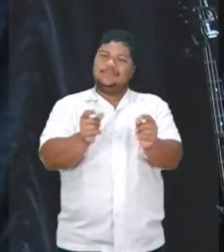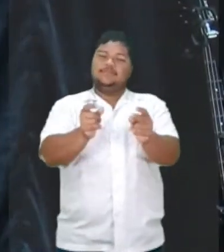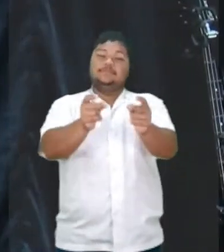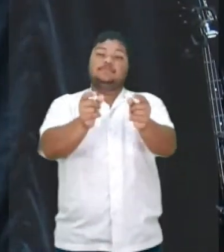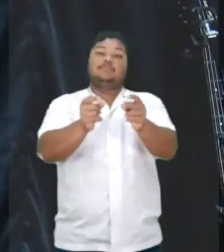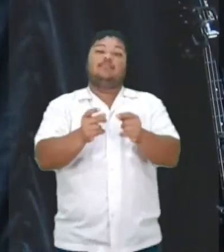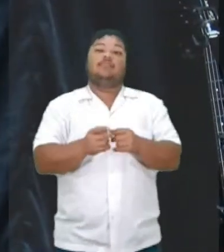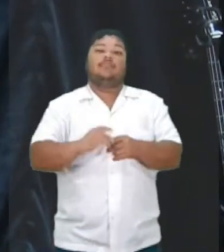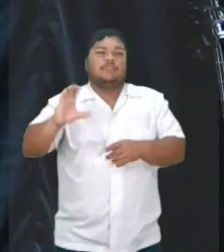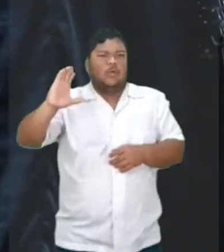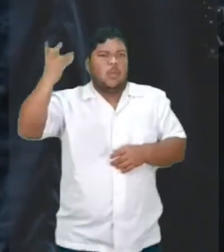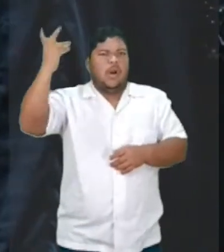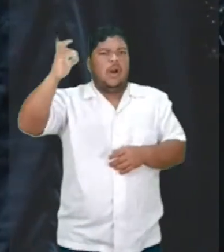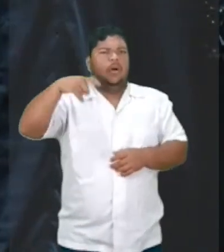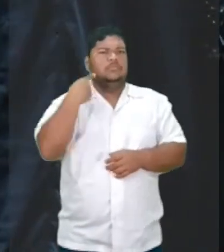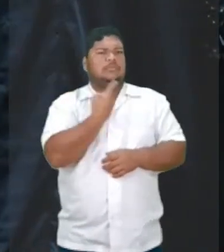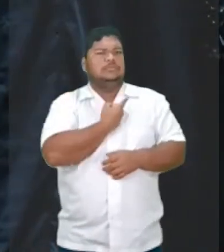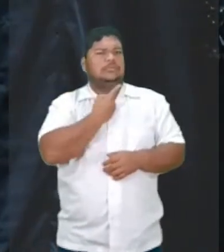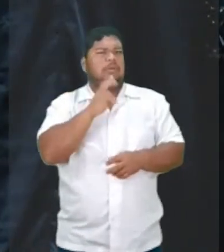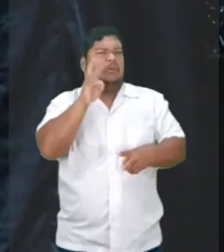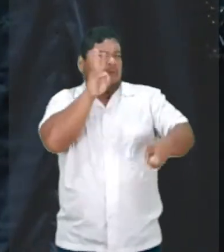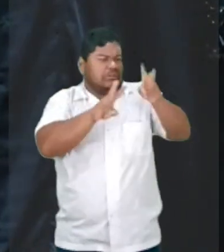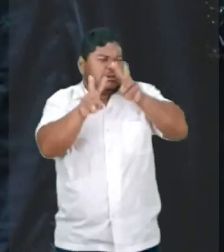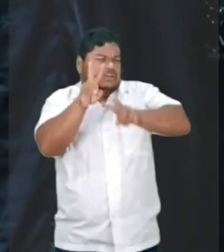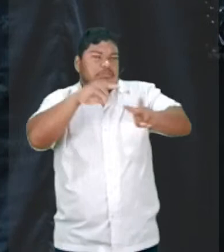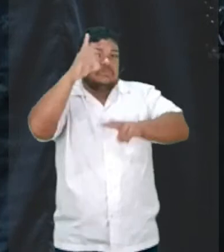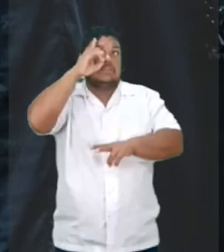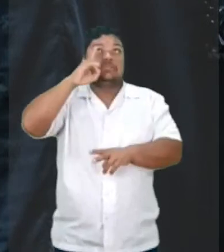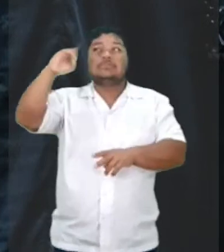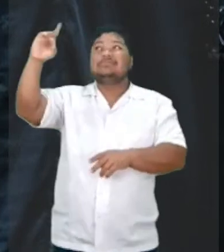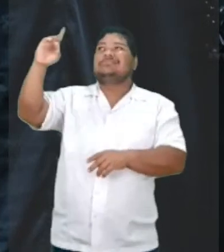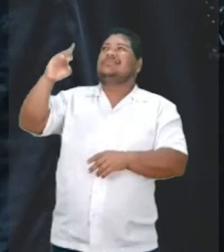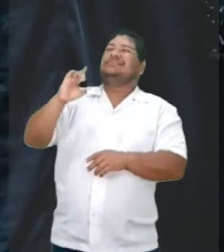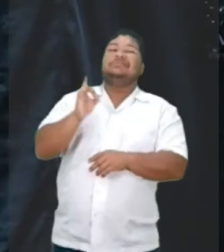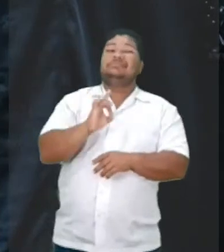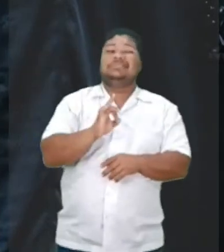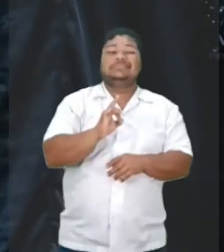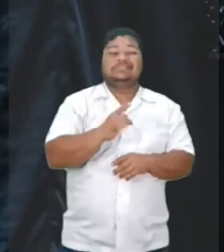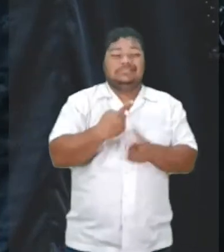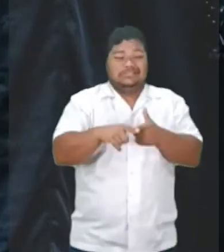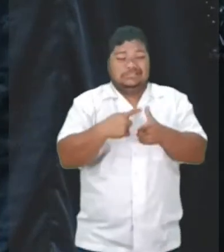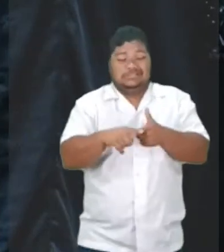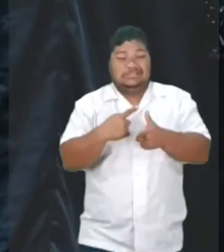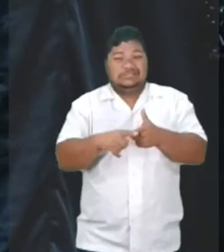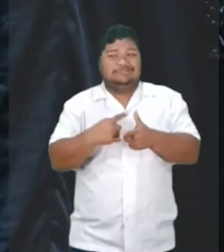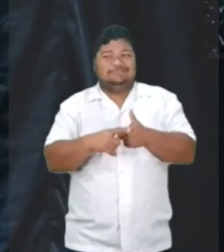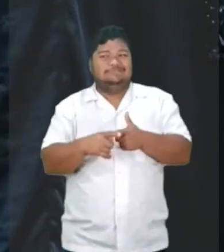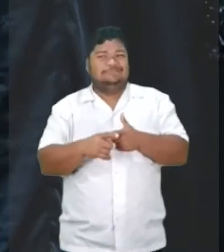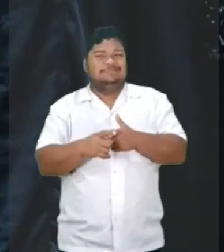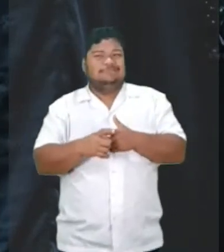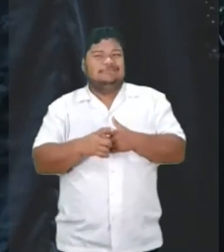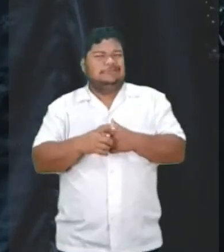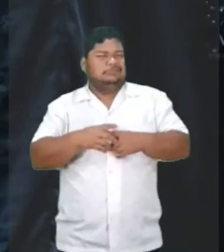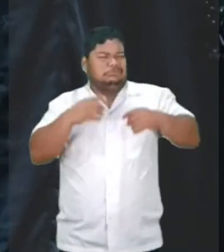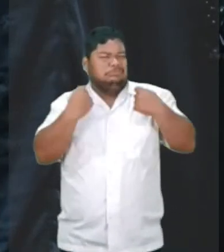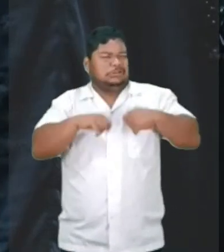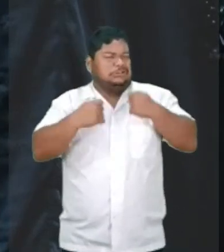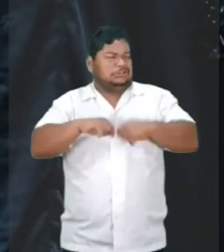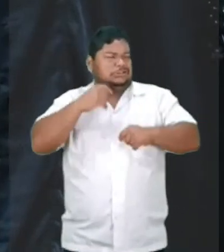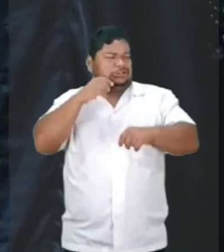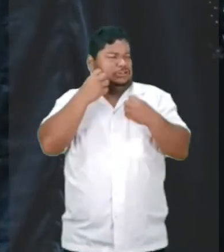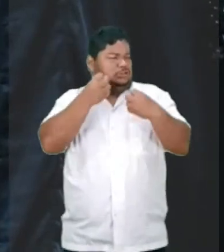Quando nós olhamos para Deus, Ele não precisa que ninguém o ensine, Ele é autodidata.